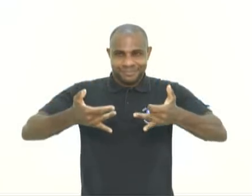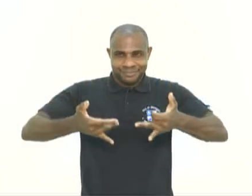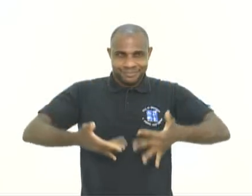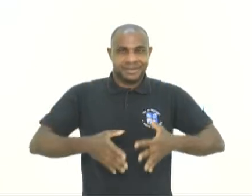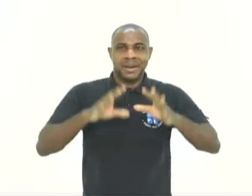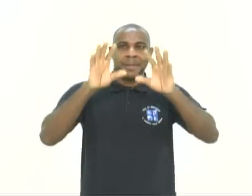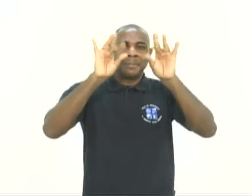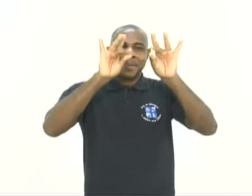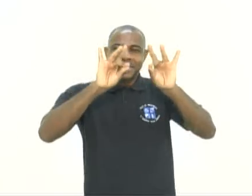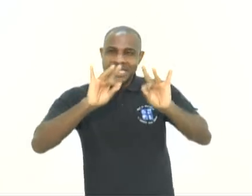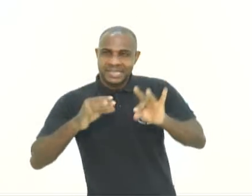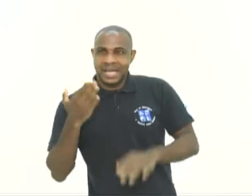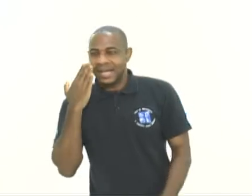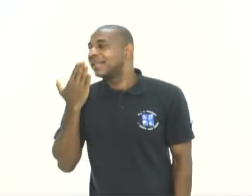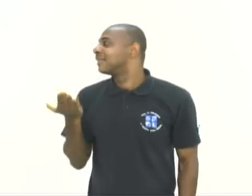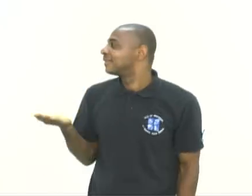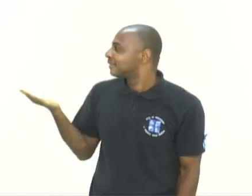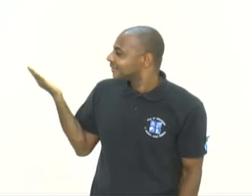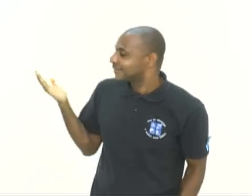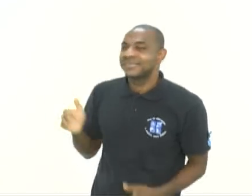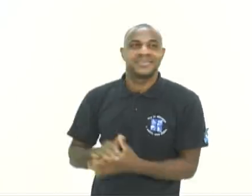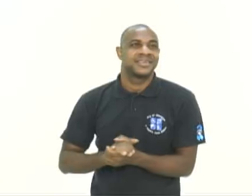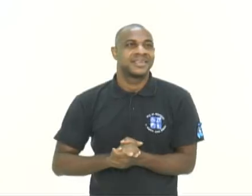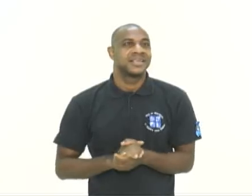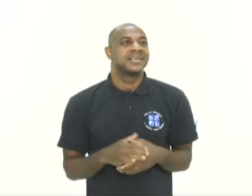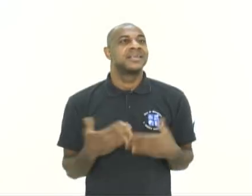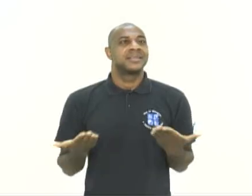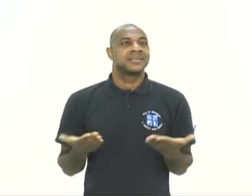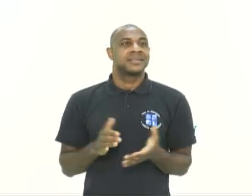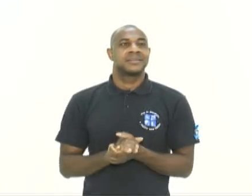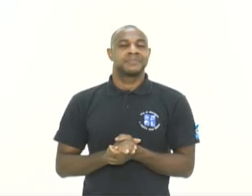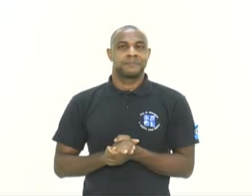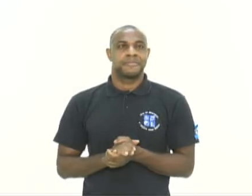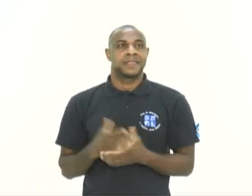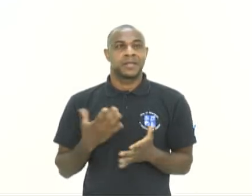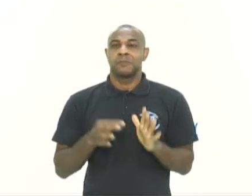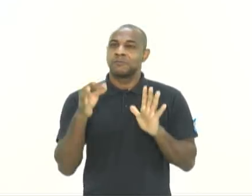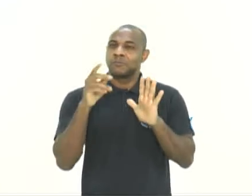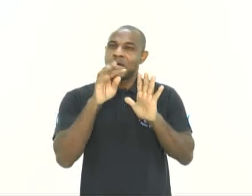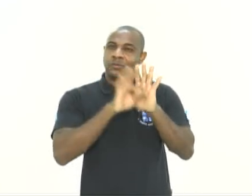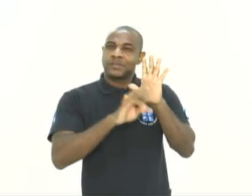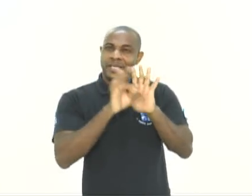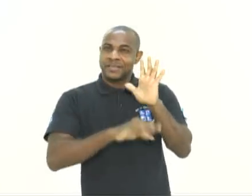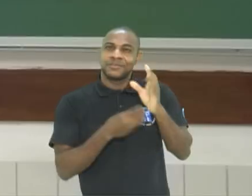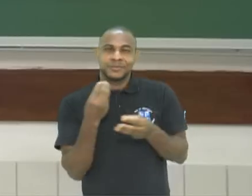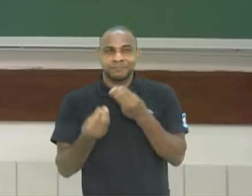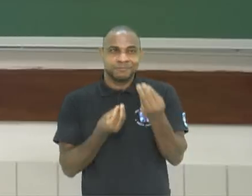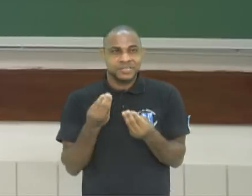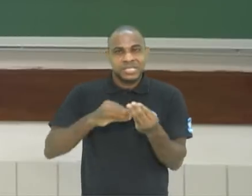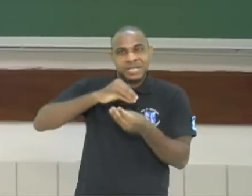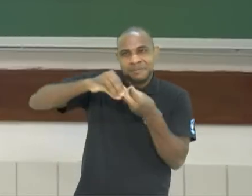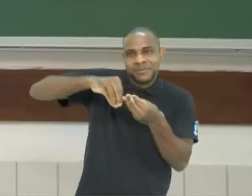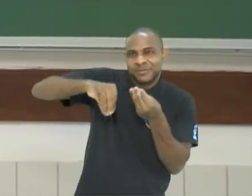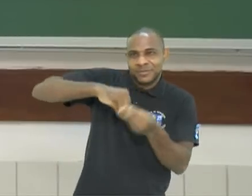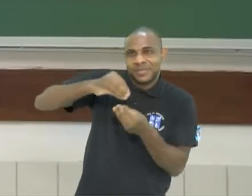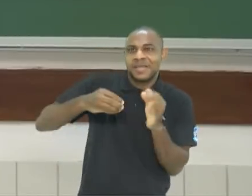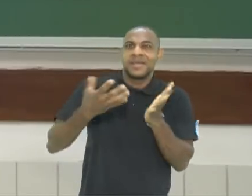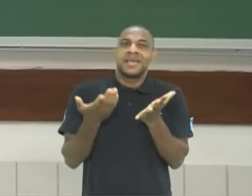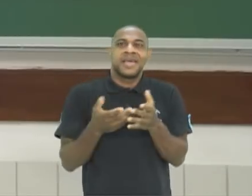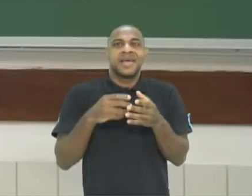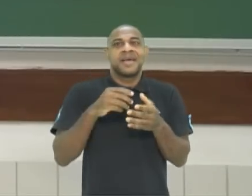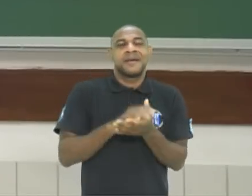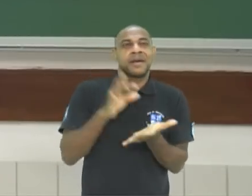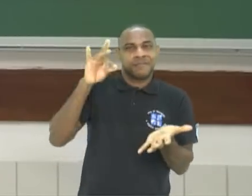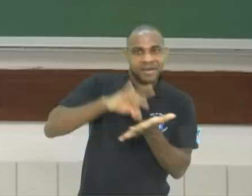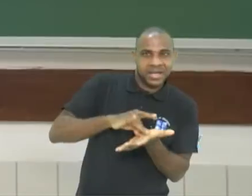características argumentativas apresenta fatos e opiniões que se misturam ao longo do texto. Ele não é dividido. Agora são fatos, agora são